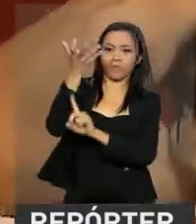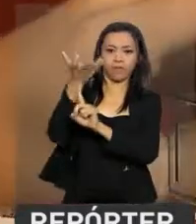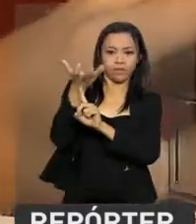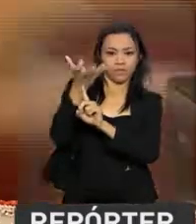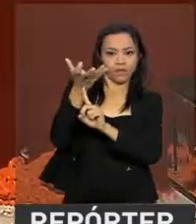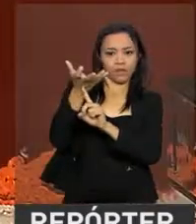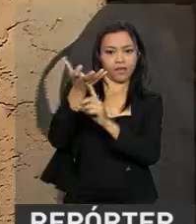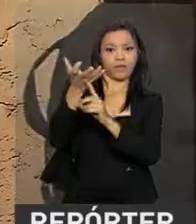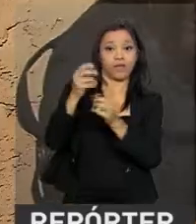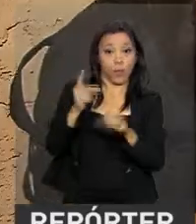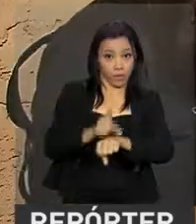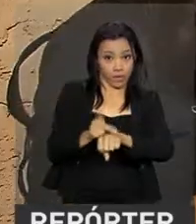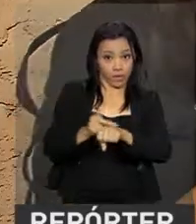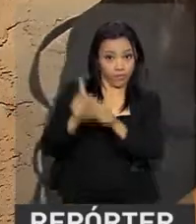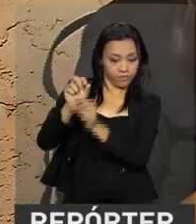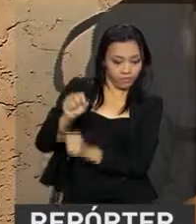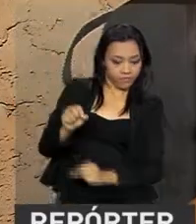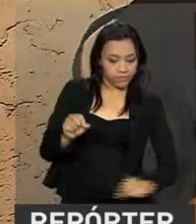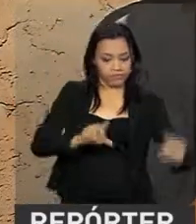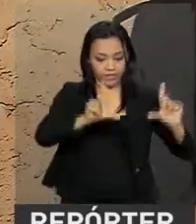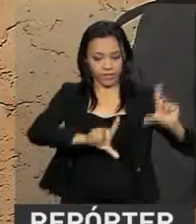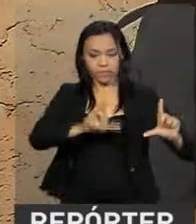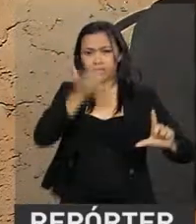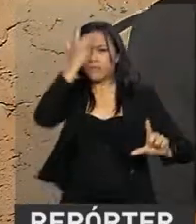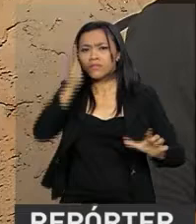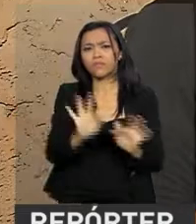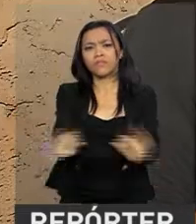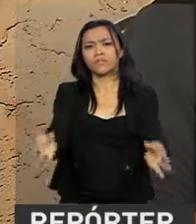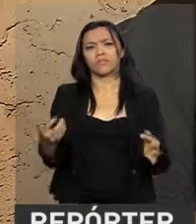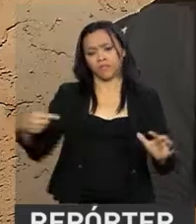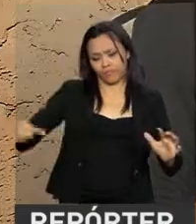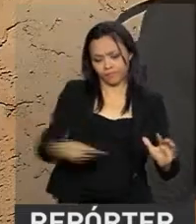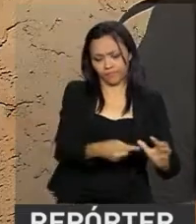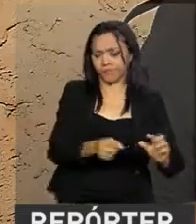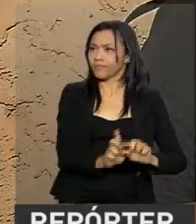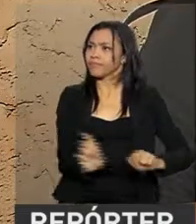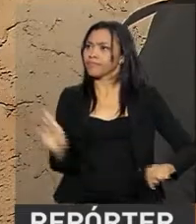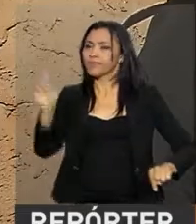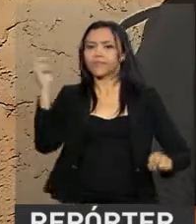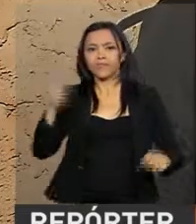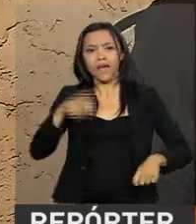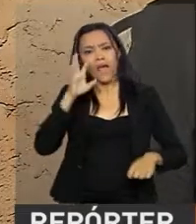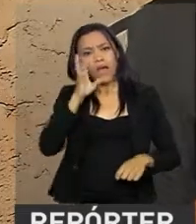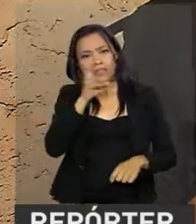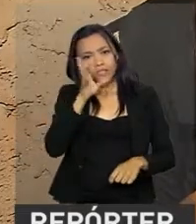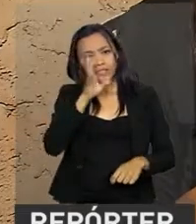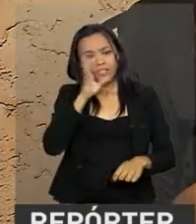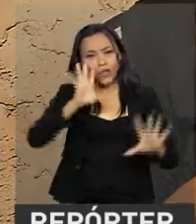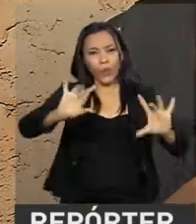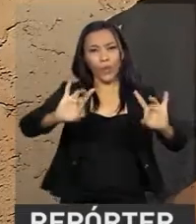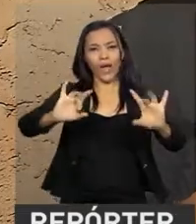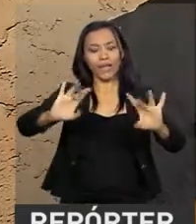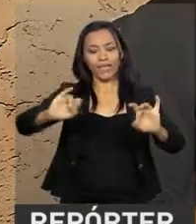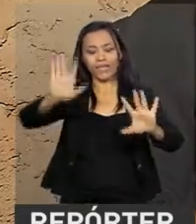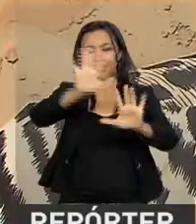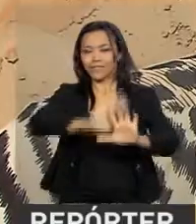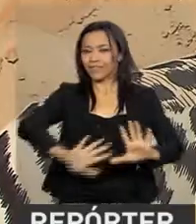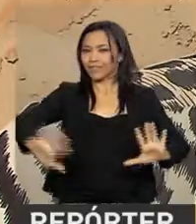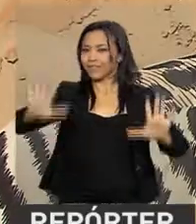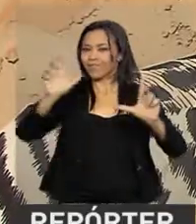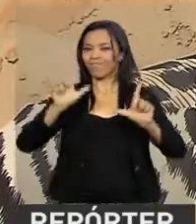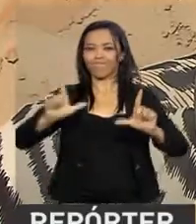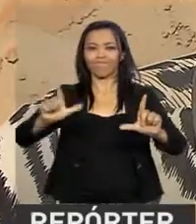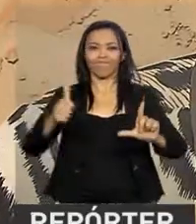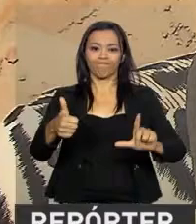até a televisão pronto com essa instalação simples a irene já consegue assistir televisão com qualidade muito melhor